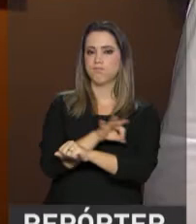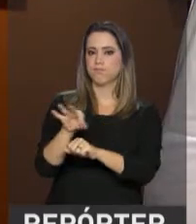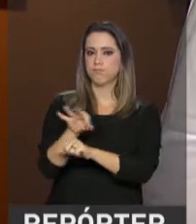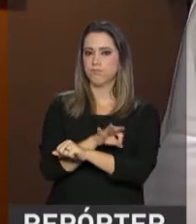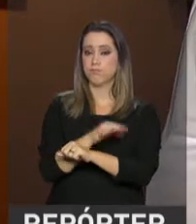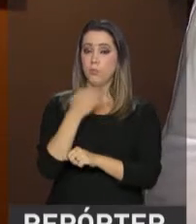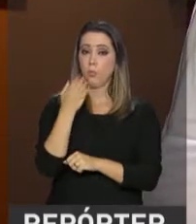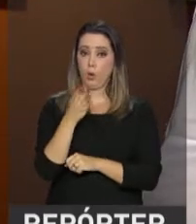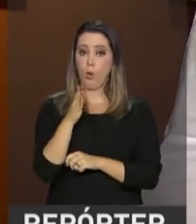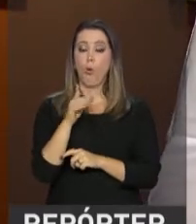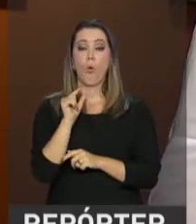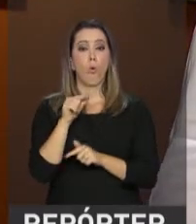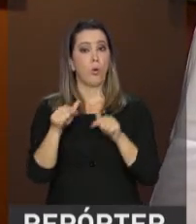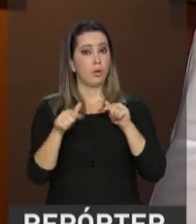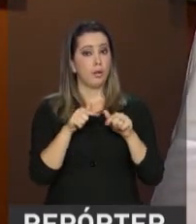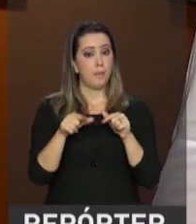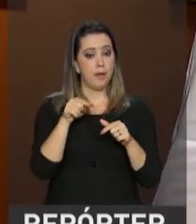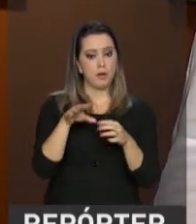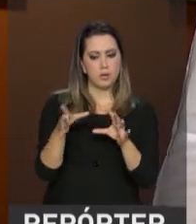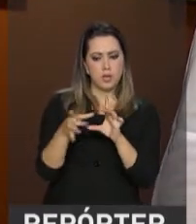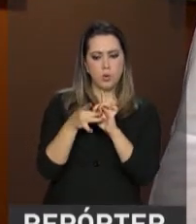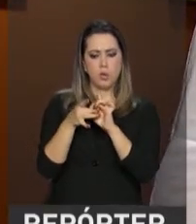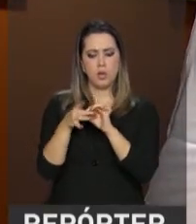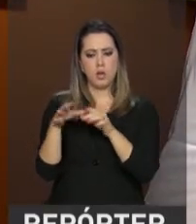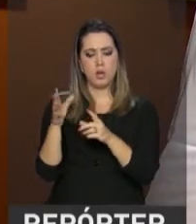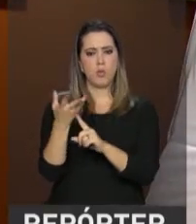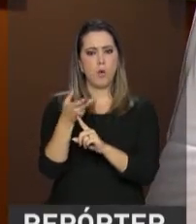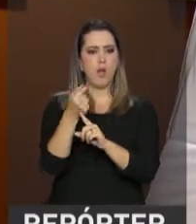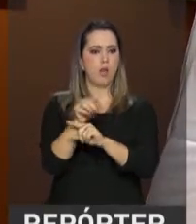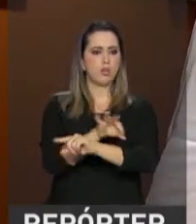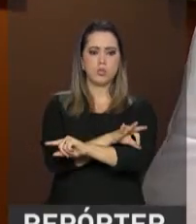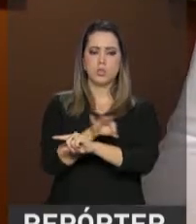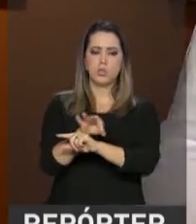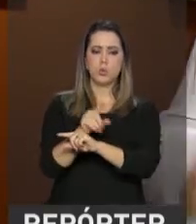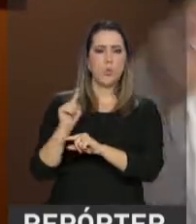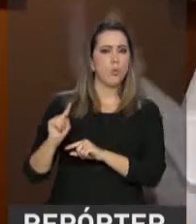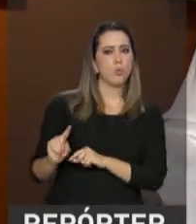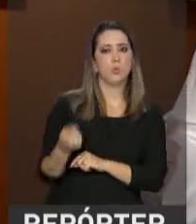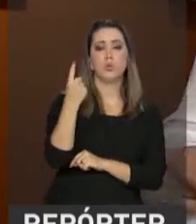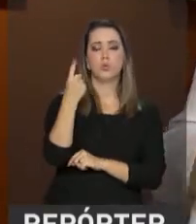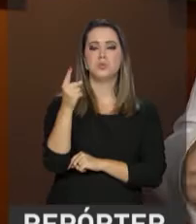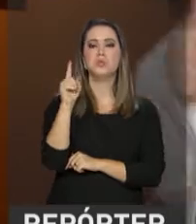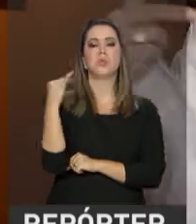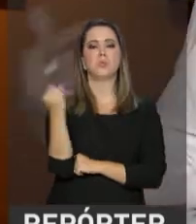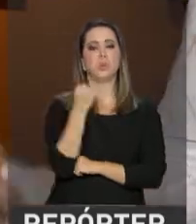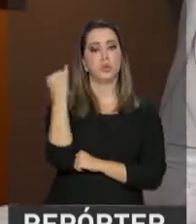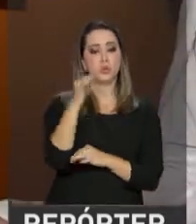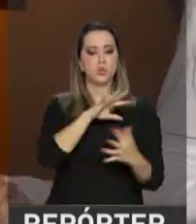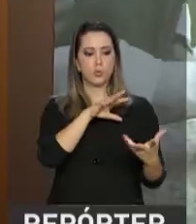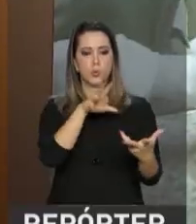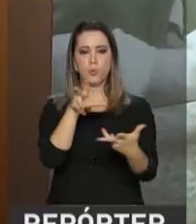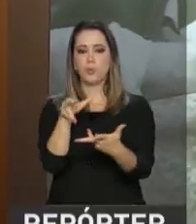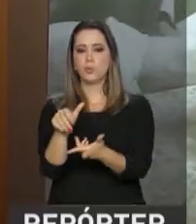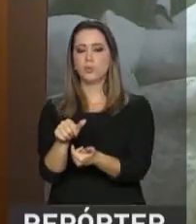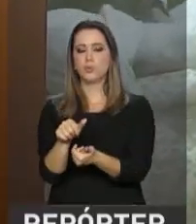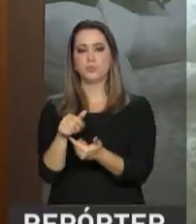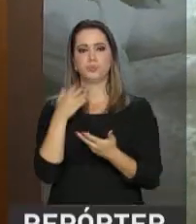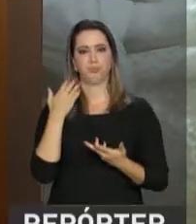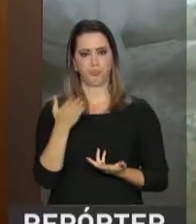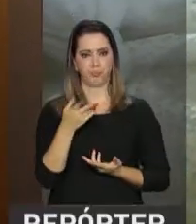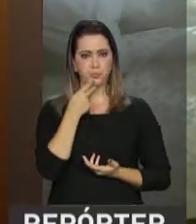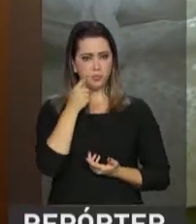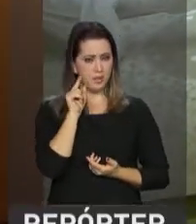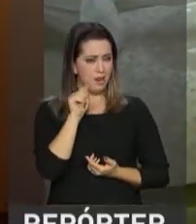O trabalho dele nesse setor eu acho que é único e é referência para o mundo. O Atos